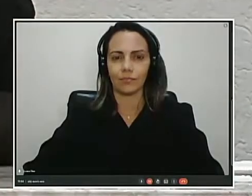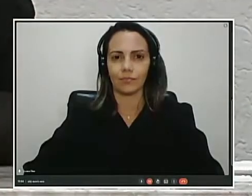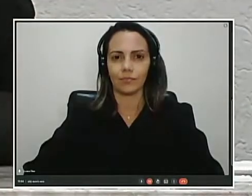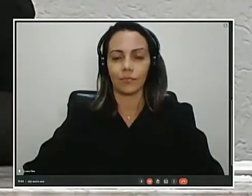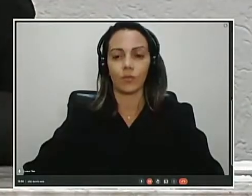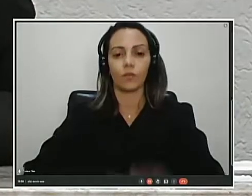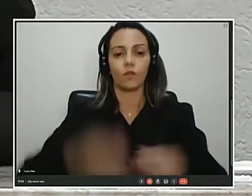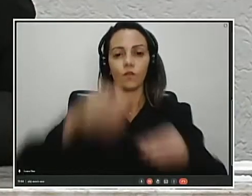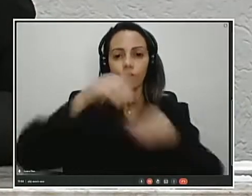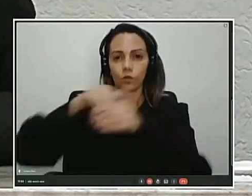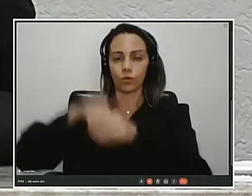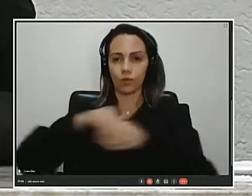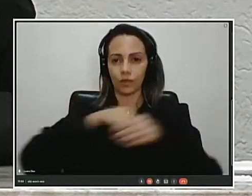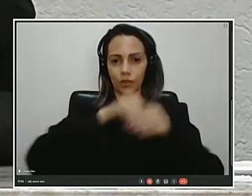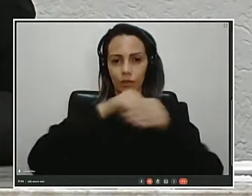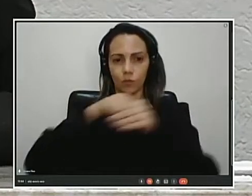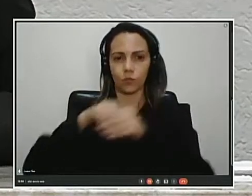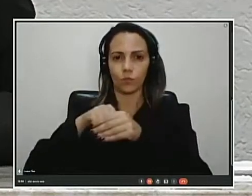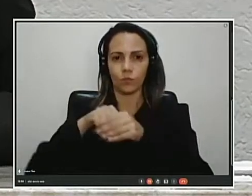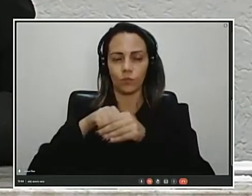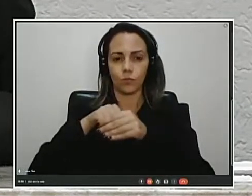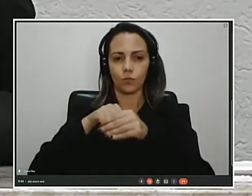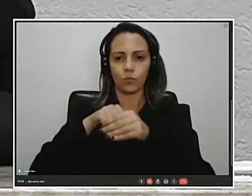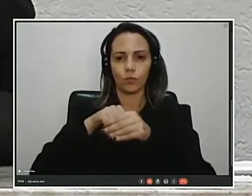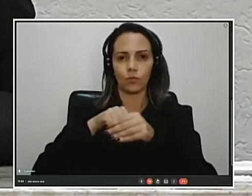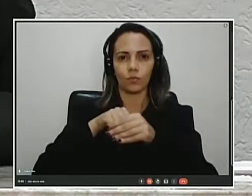Votação do parecer fundamentado